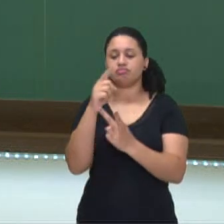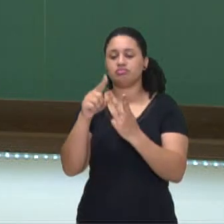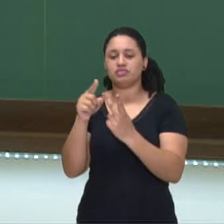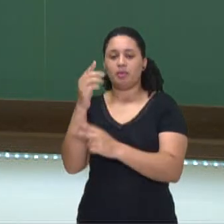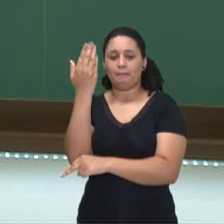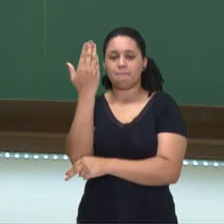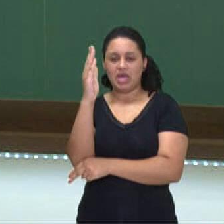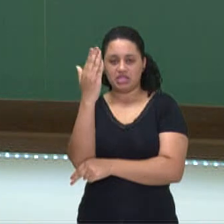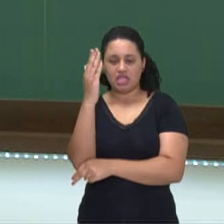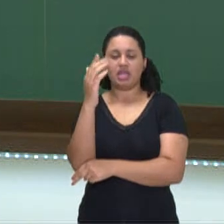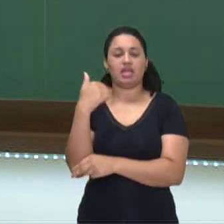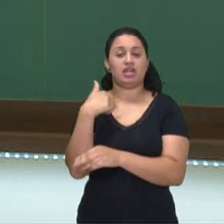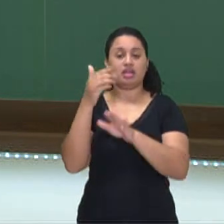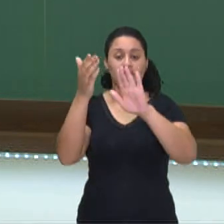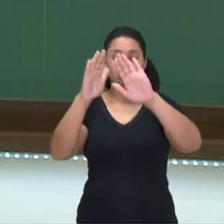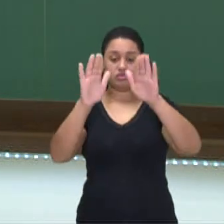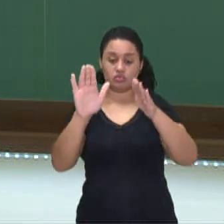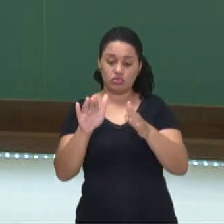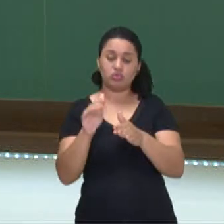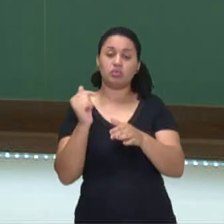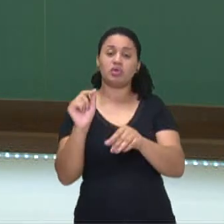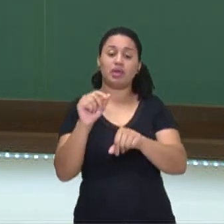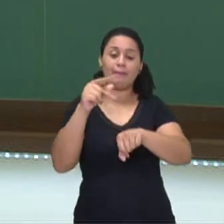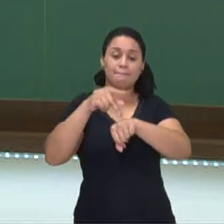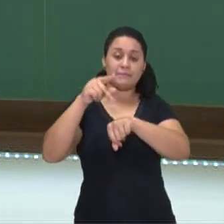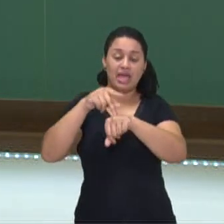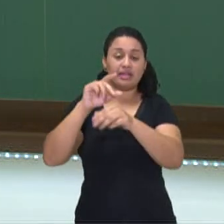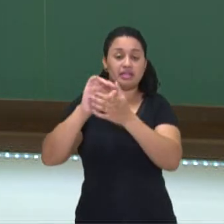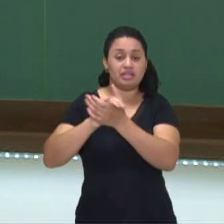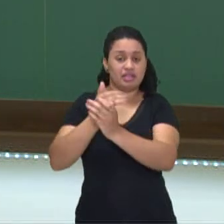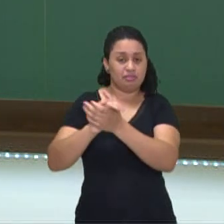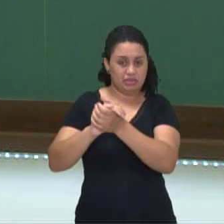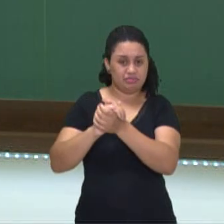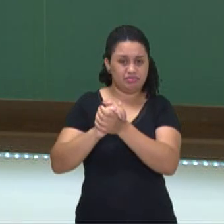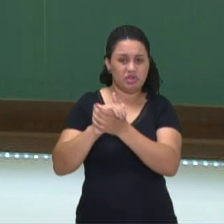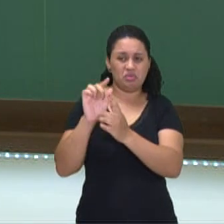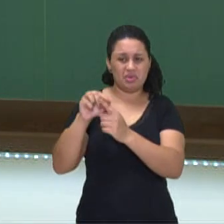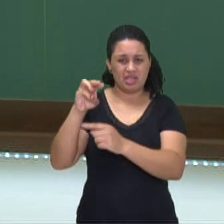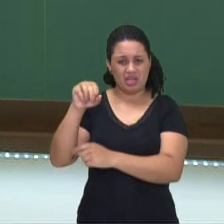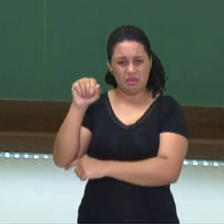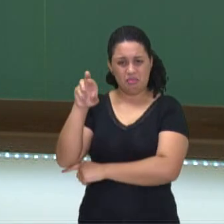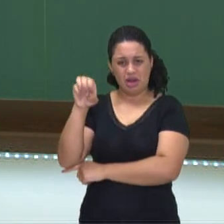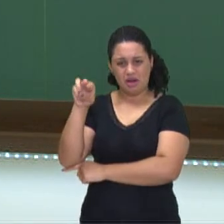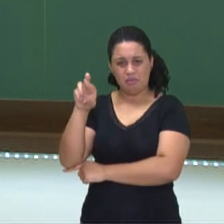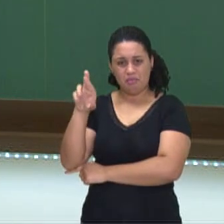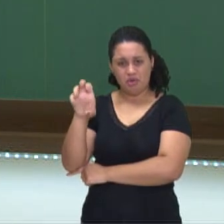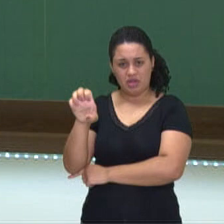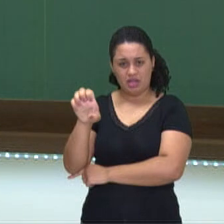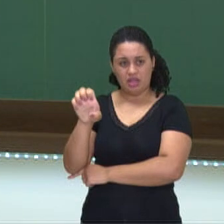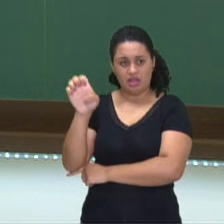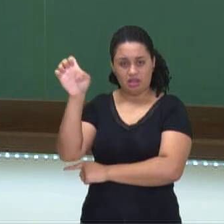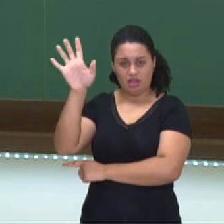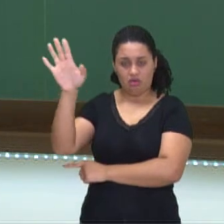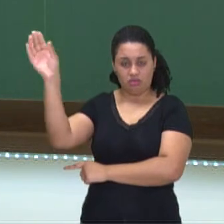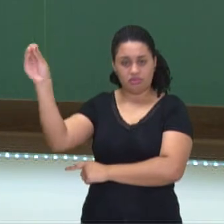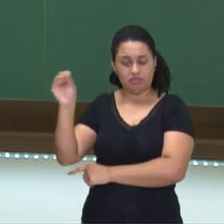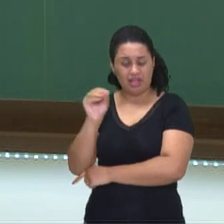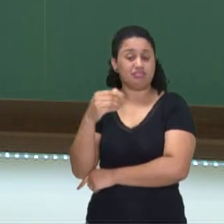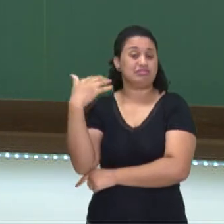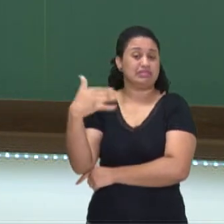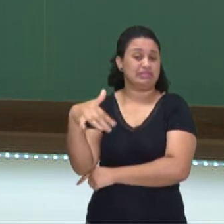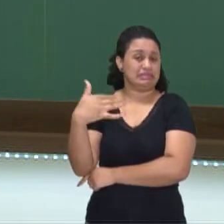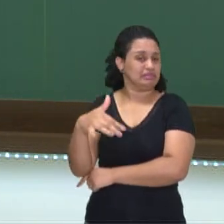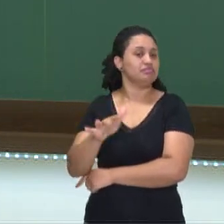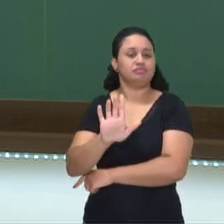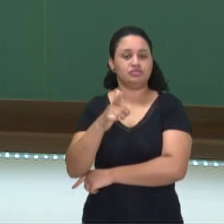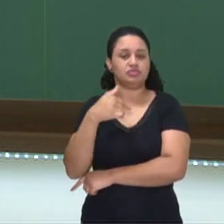pedra, sabão, né, deixando o mármore de lado, que era muito caro para você importar mármore, né, da Europa. Então você tem